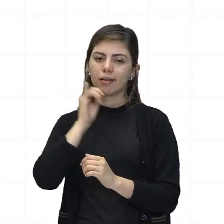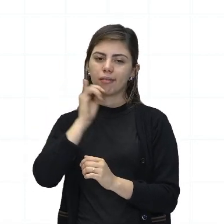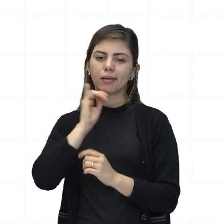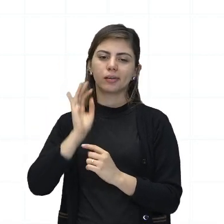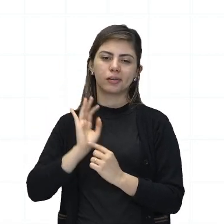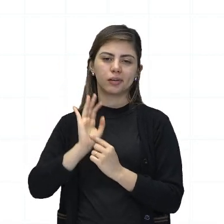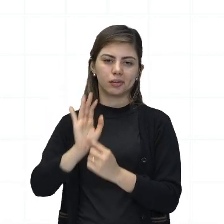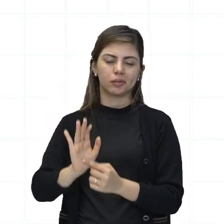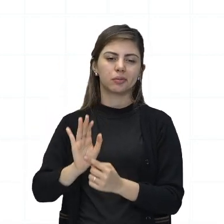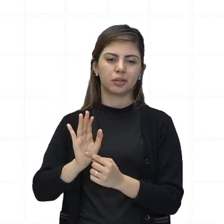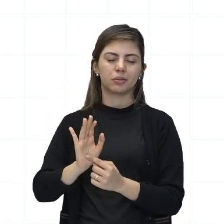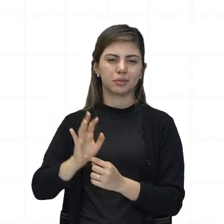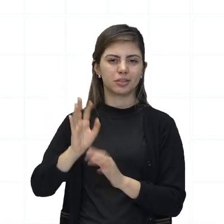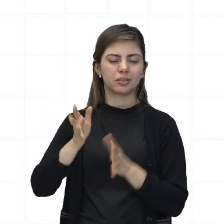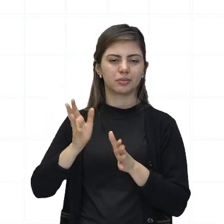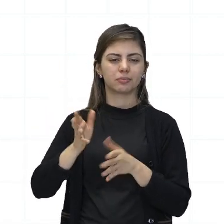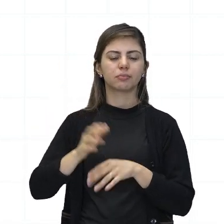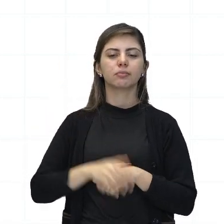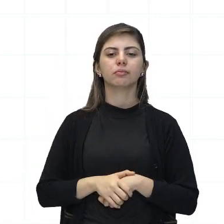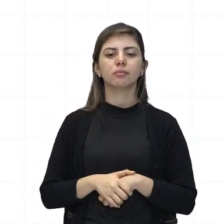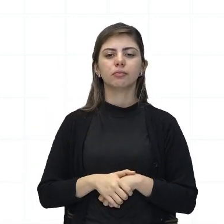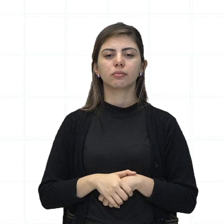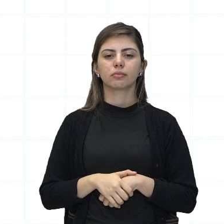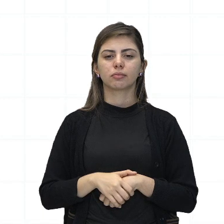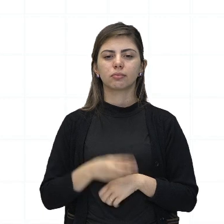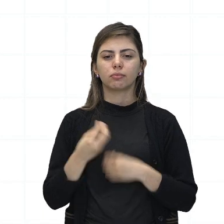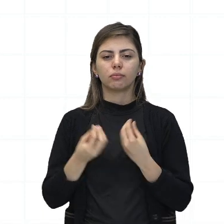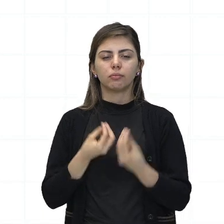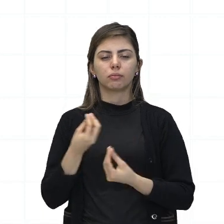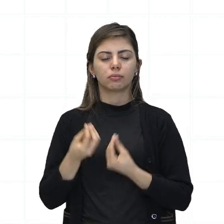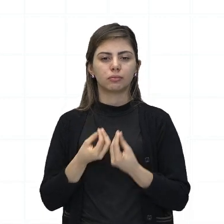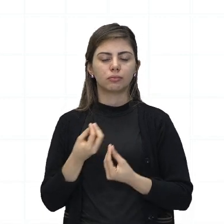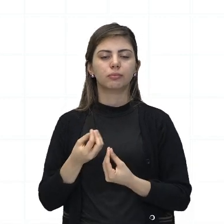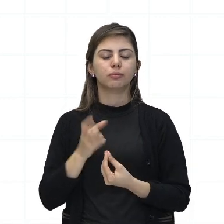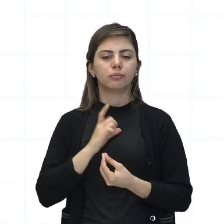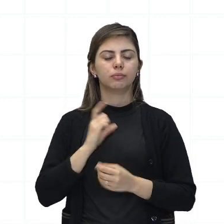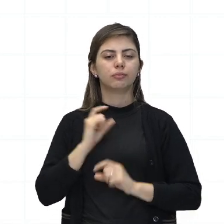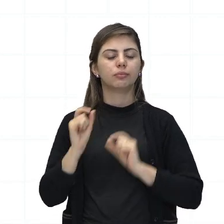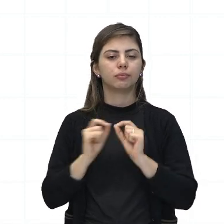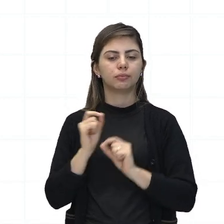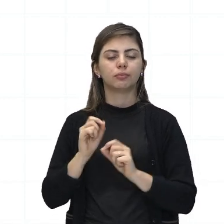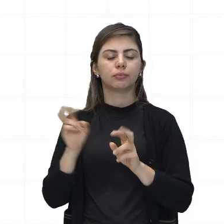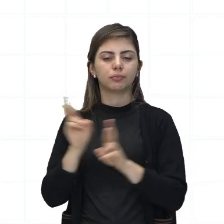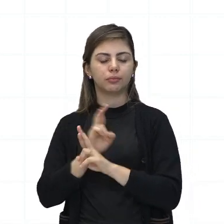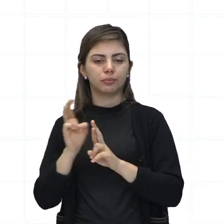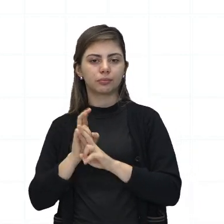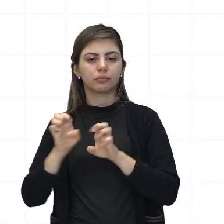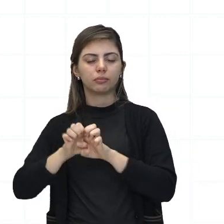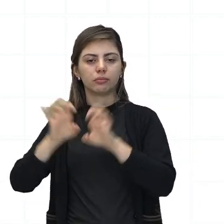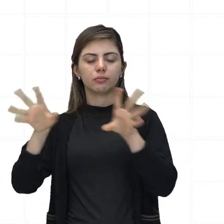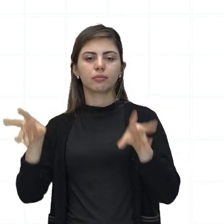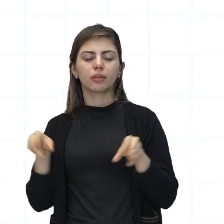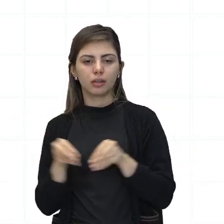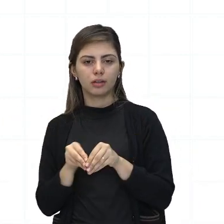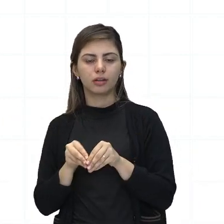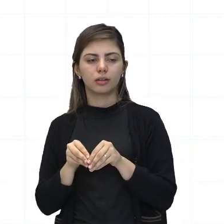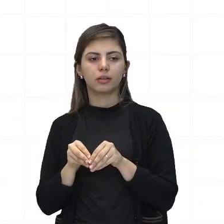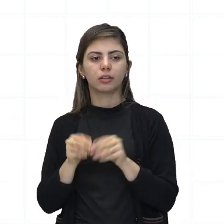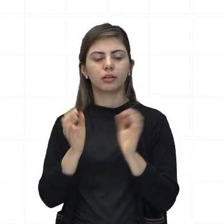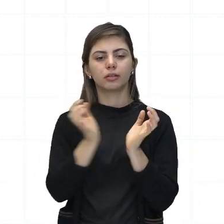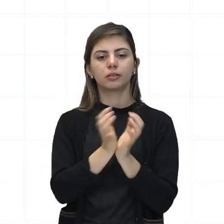de colônias que são relações ecológicas harmônicas